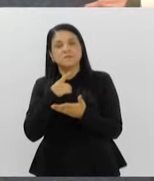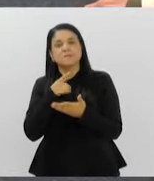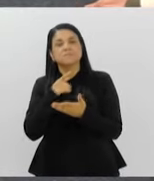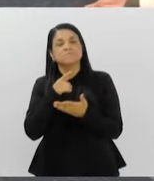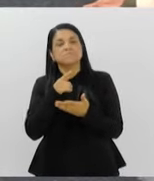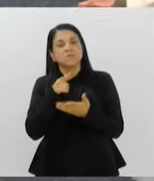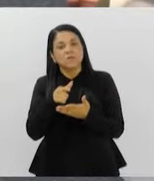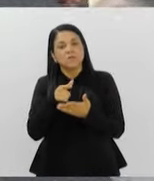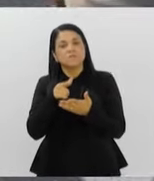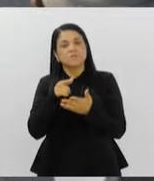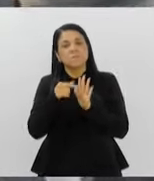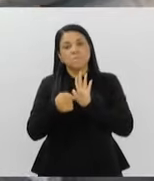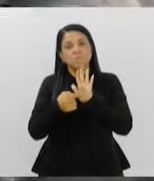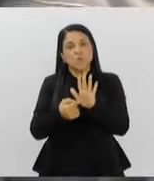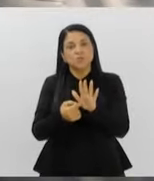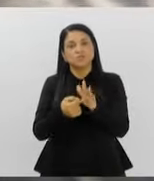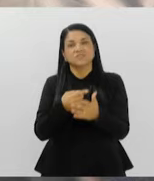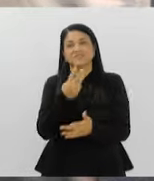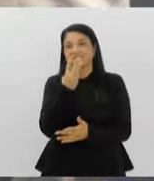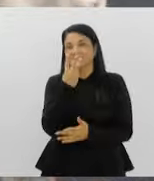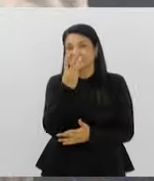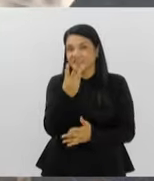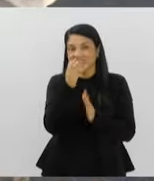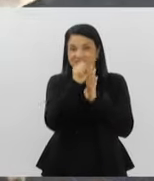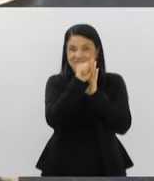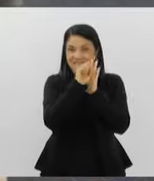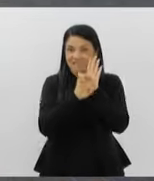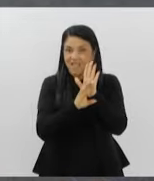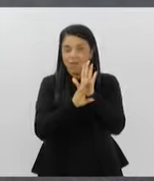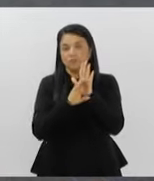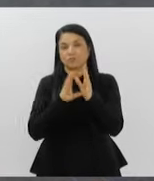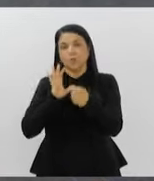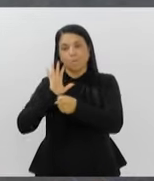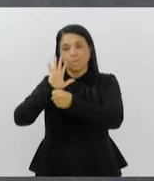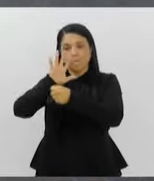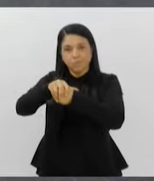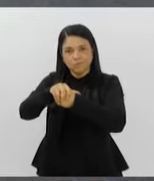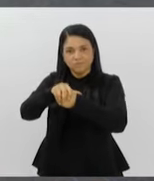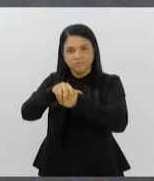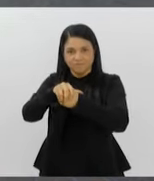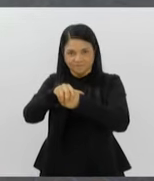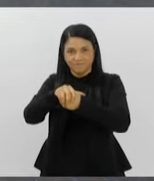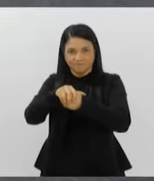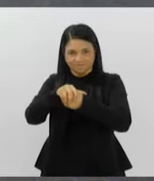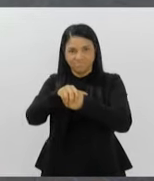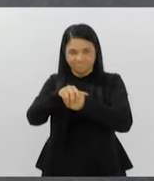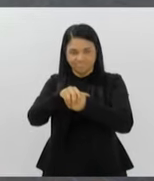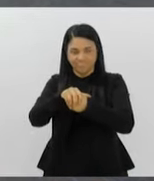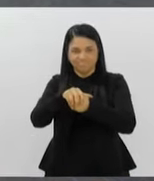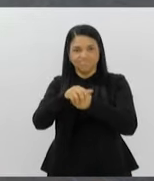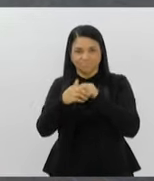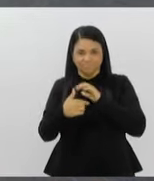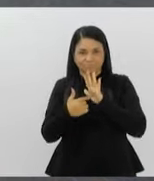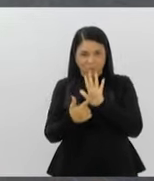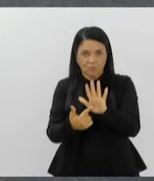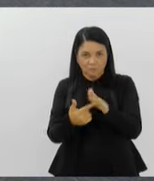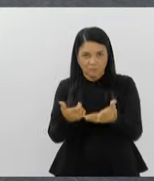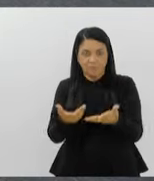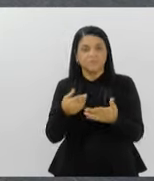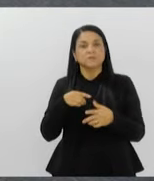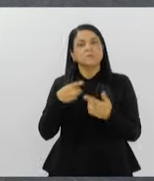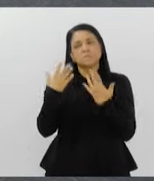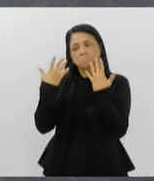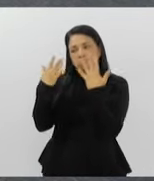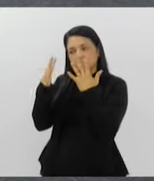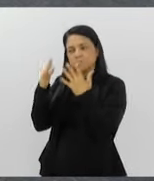de mais de 3 séculos de colonização. Então, quero destacar aqui também, além de parabenizar novamente a autora que